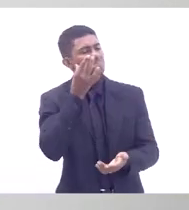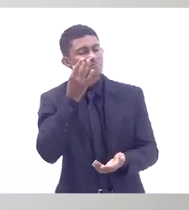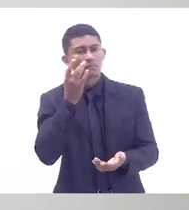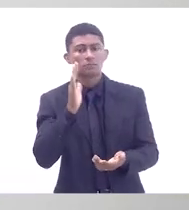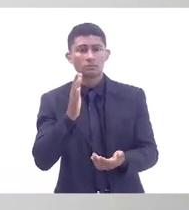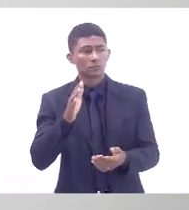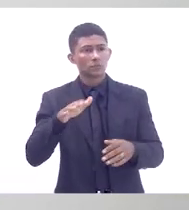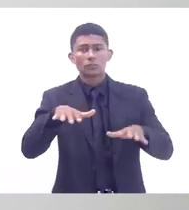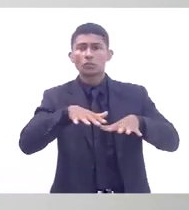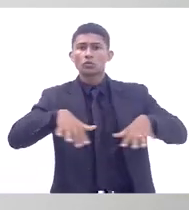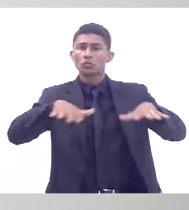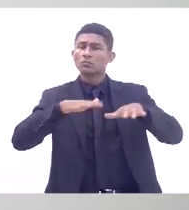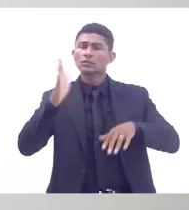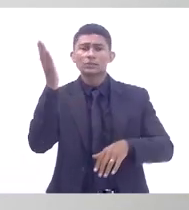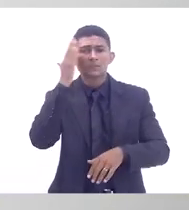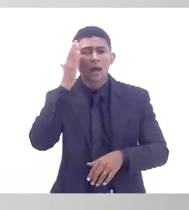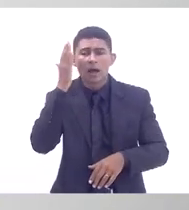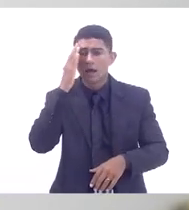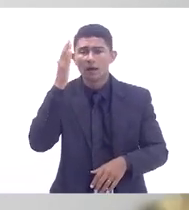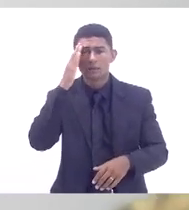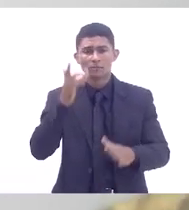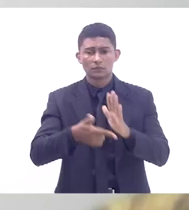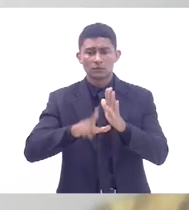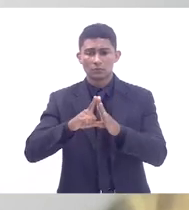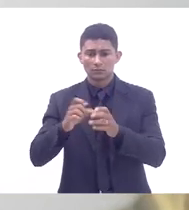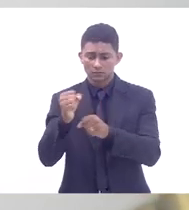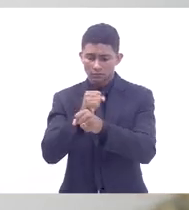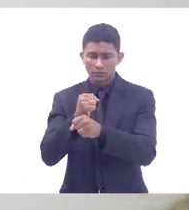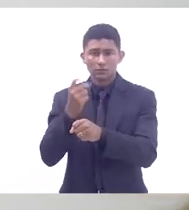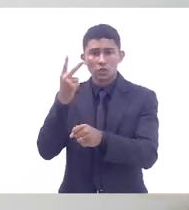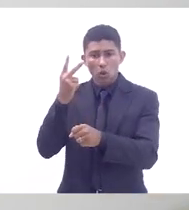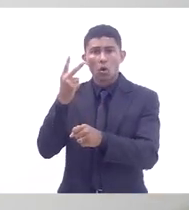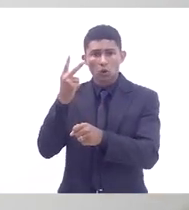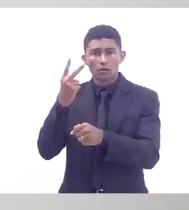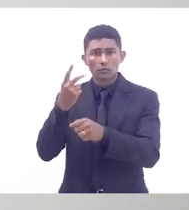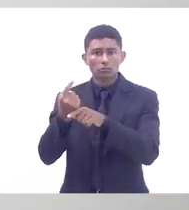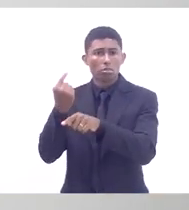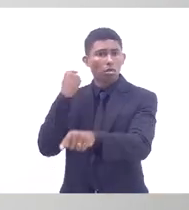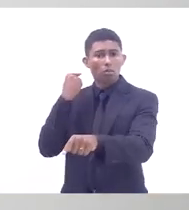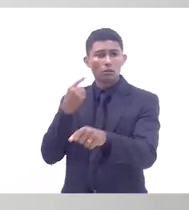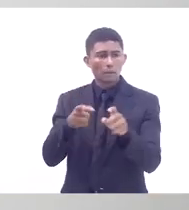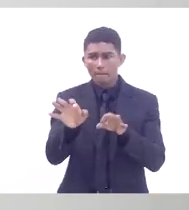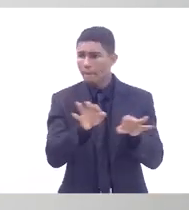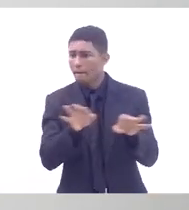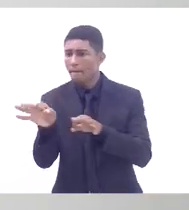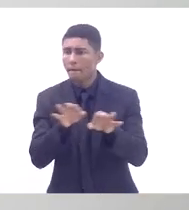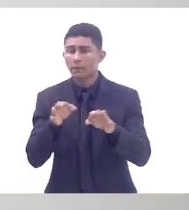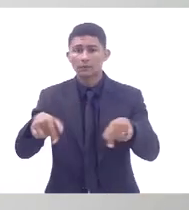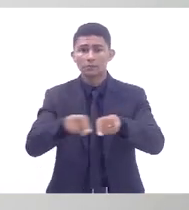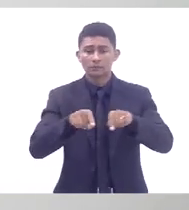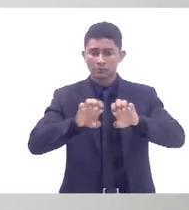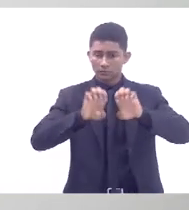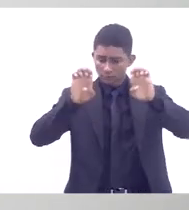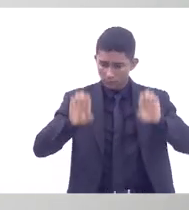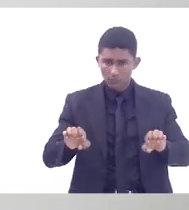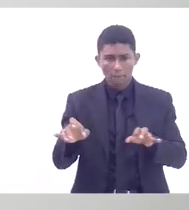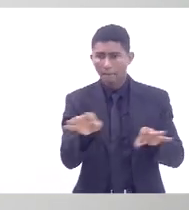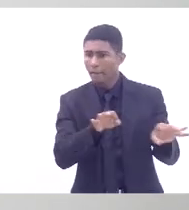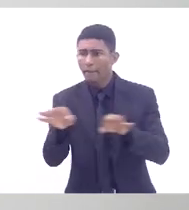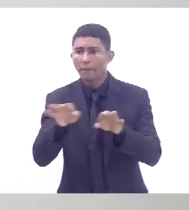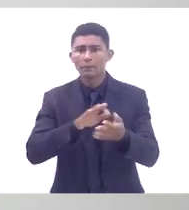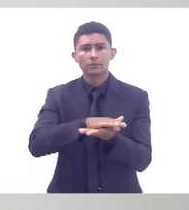ouvir previamente e durante esses dois anos um planejamento principalmente na infraestrutura n